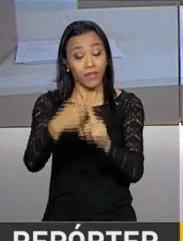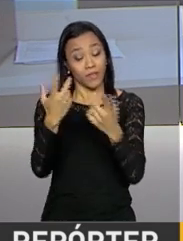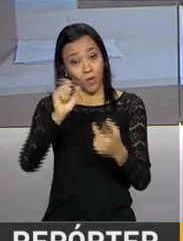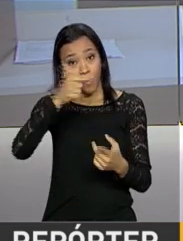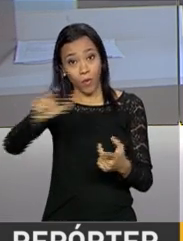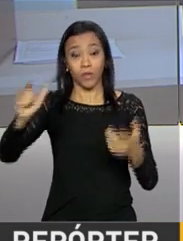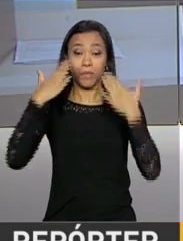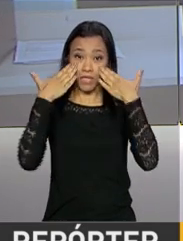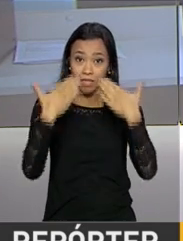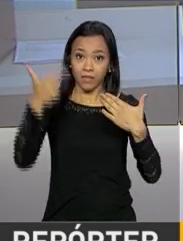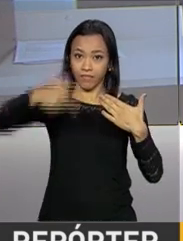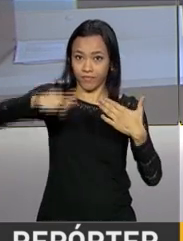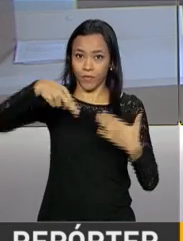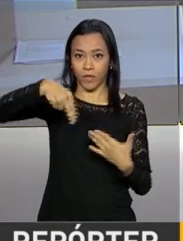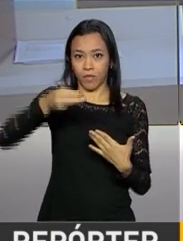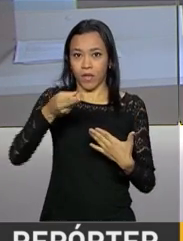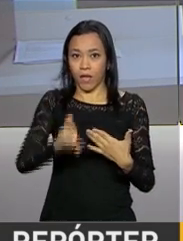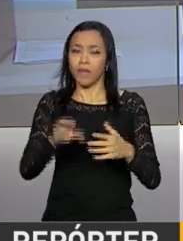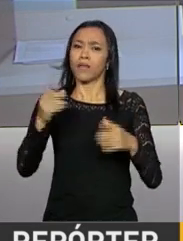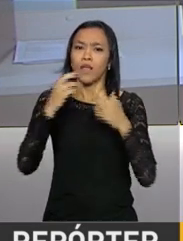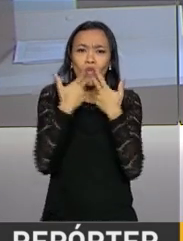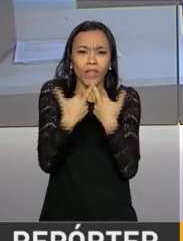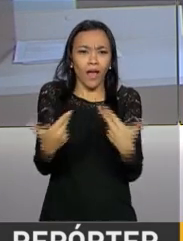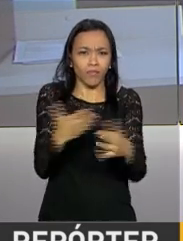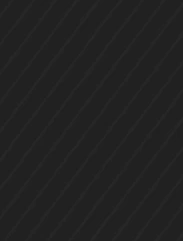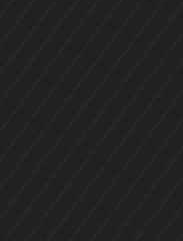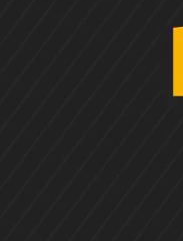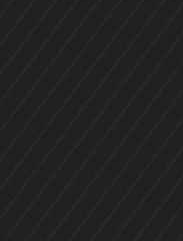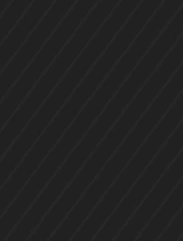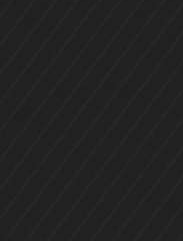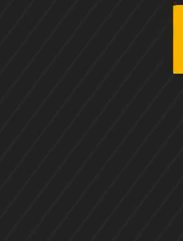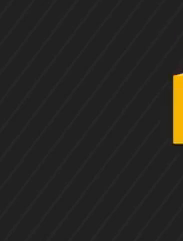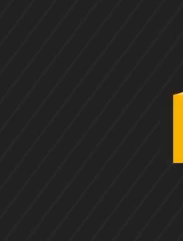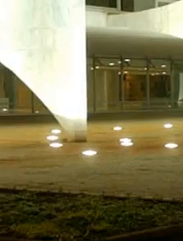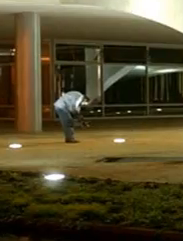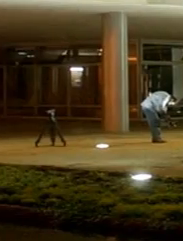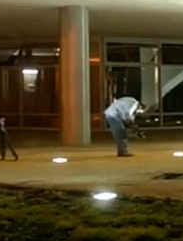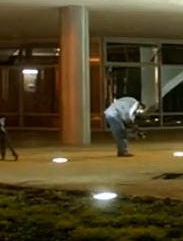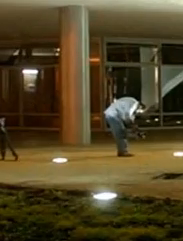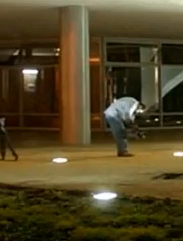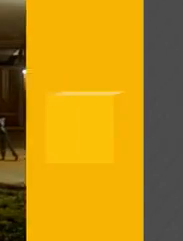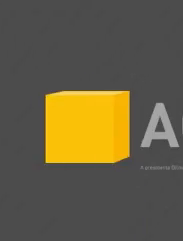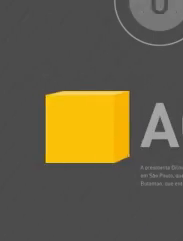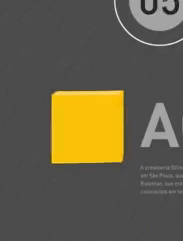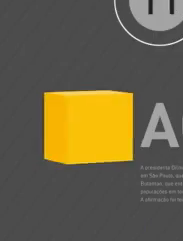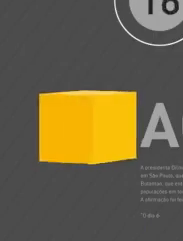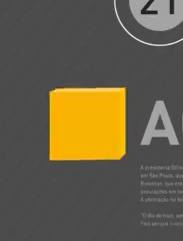meio-dia. Acompanhe também as novidades em nossas redes sociais.